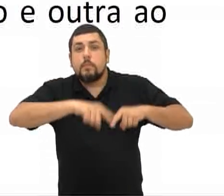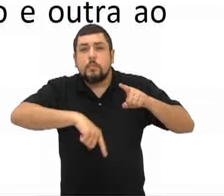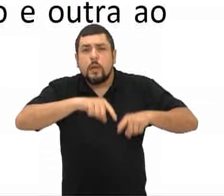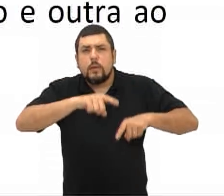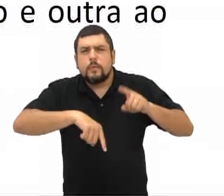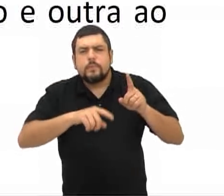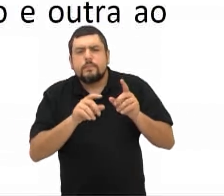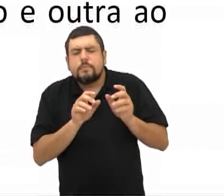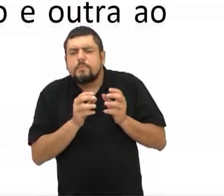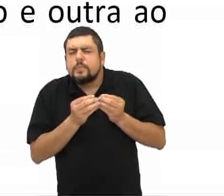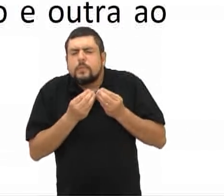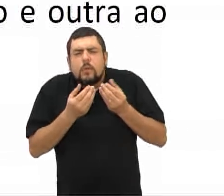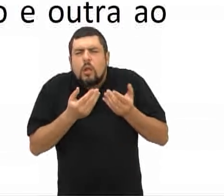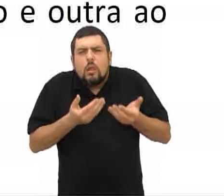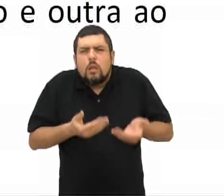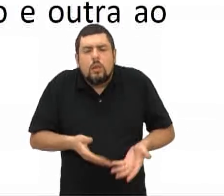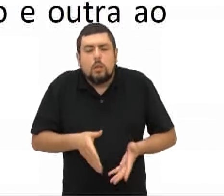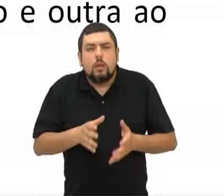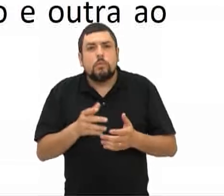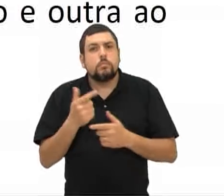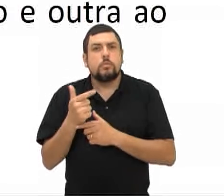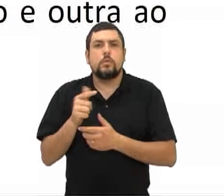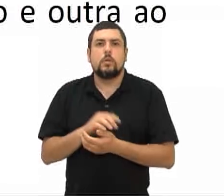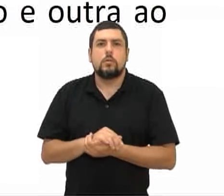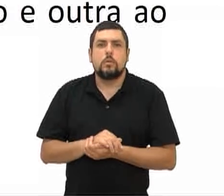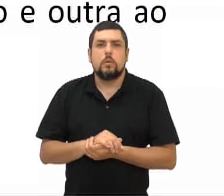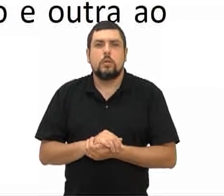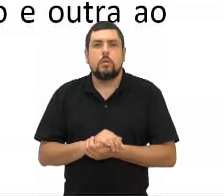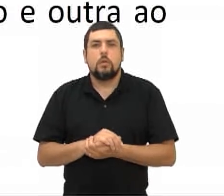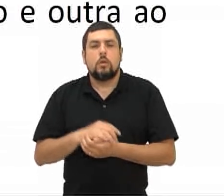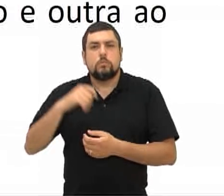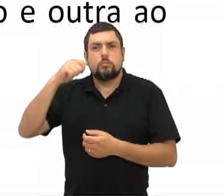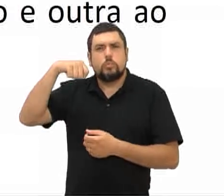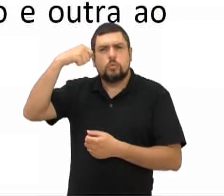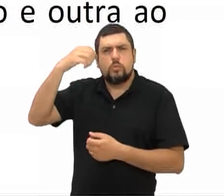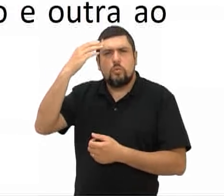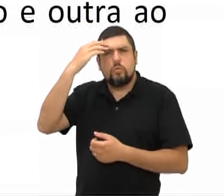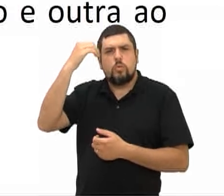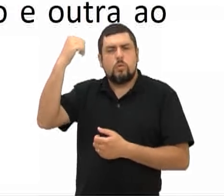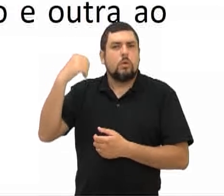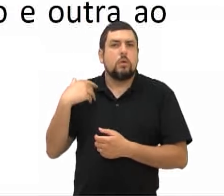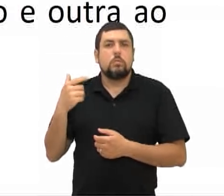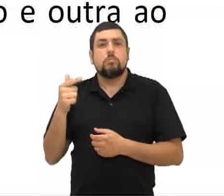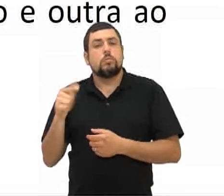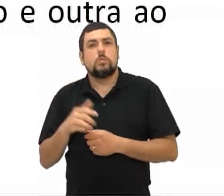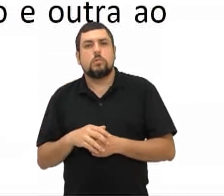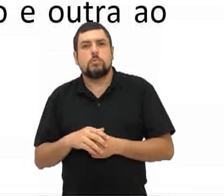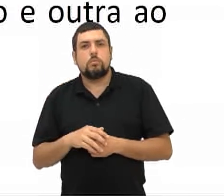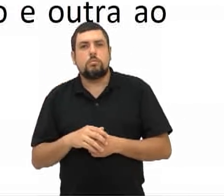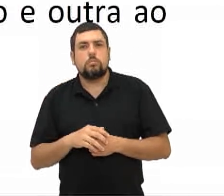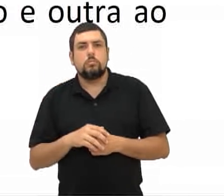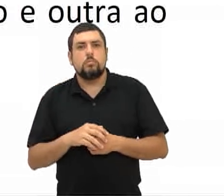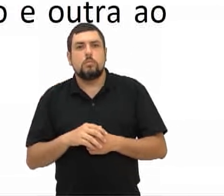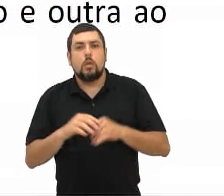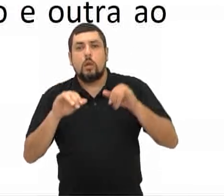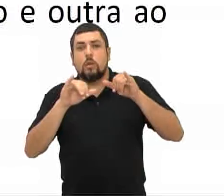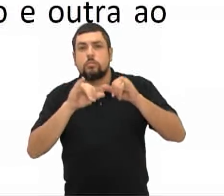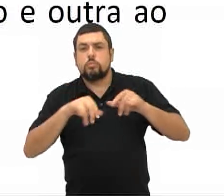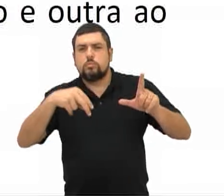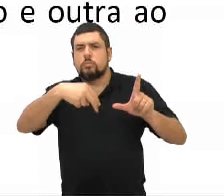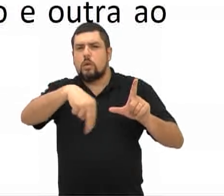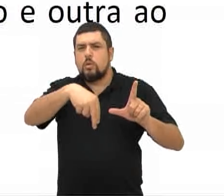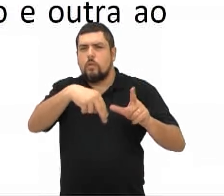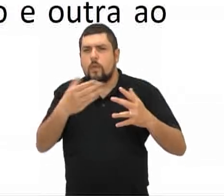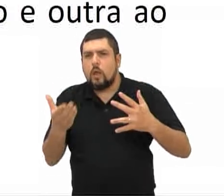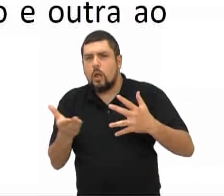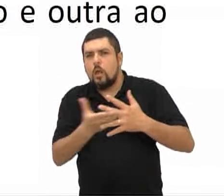ser palavrão. Atores conhecidos? Praticamente nenhum. Propaganda na novela das 8? Também não.